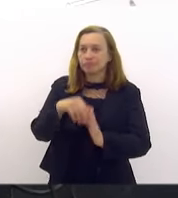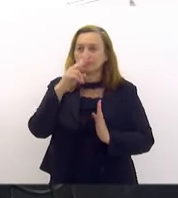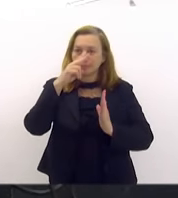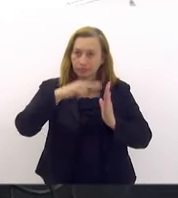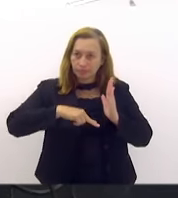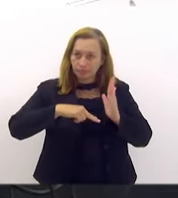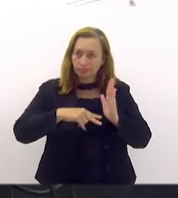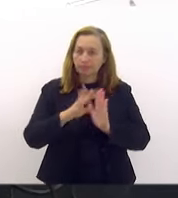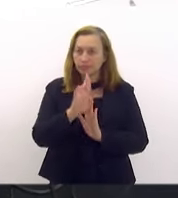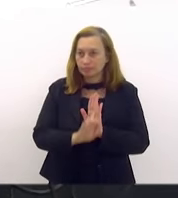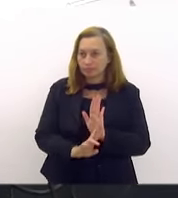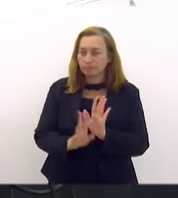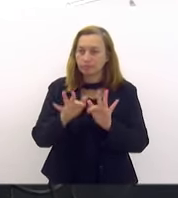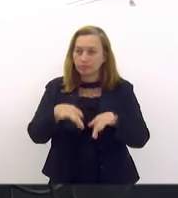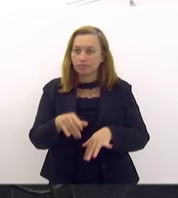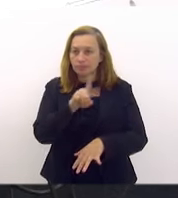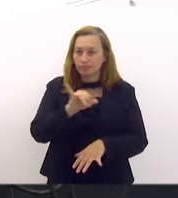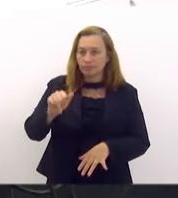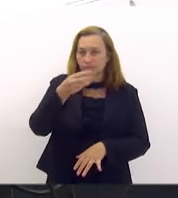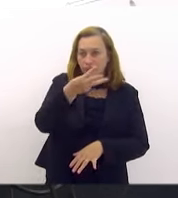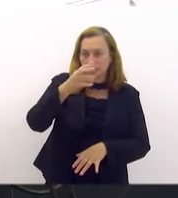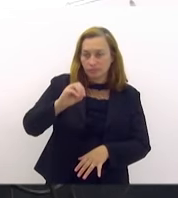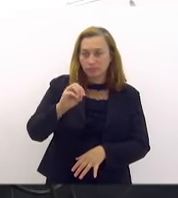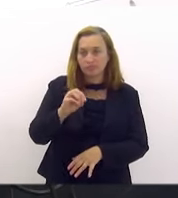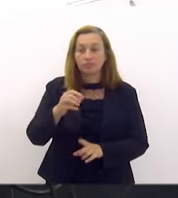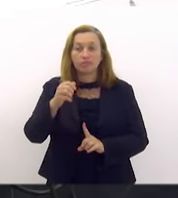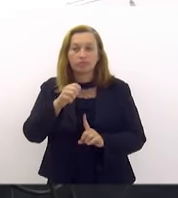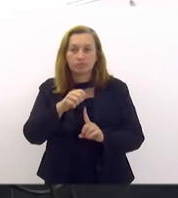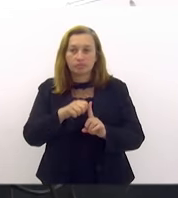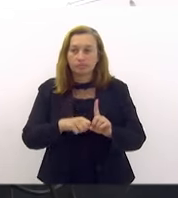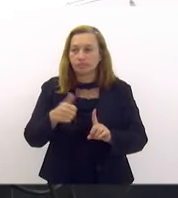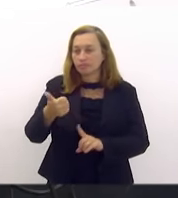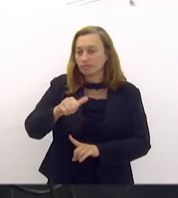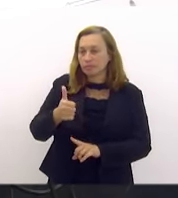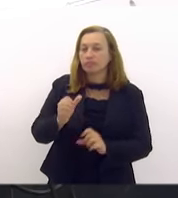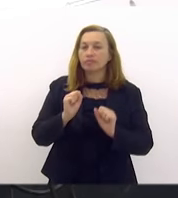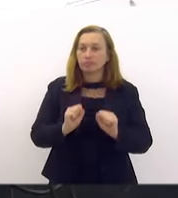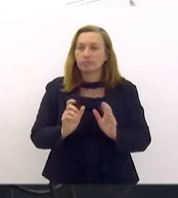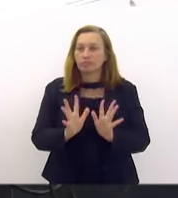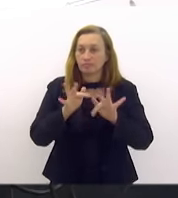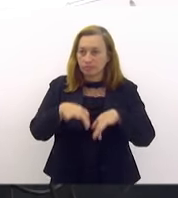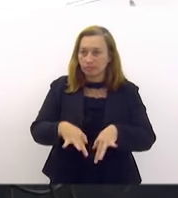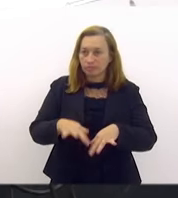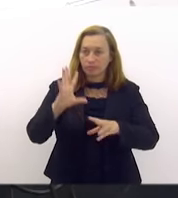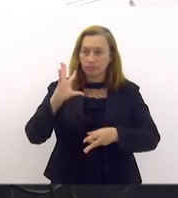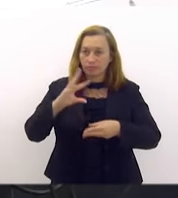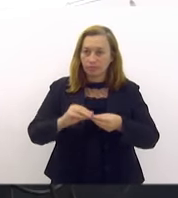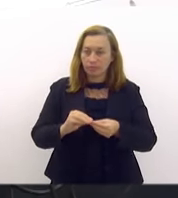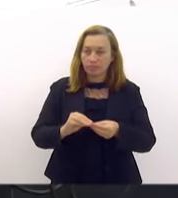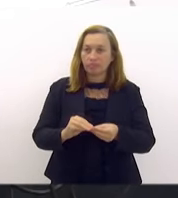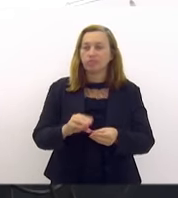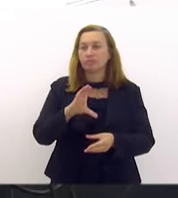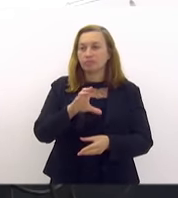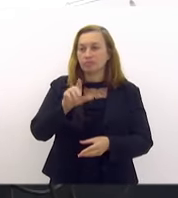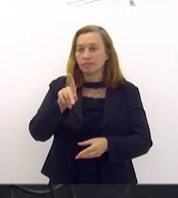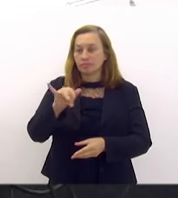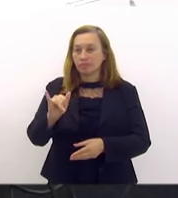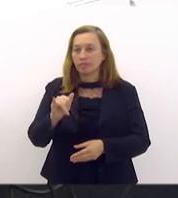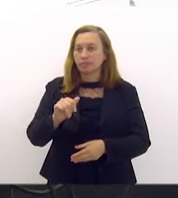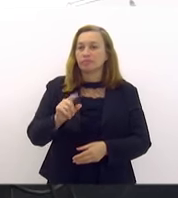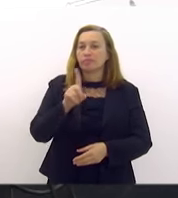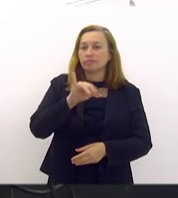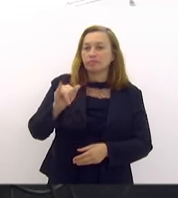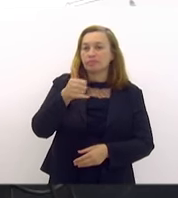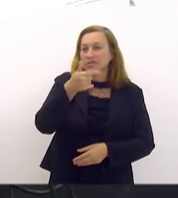do relatório final no dia 30/11 para que a gente possa fazer o encerramento e o fechamento da CPI dia